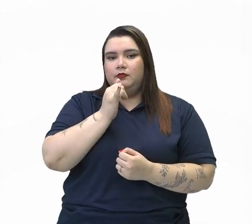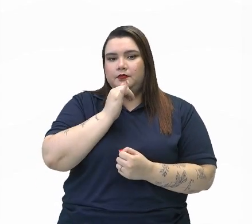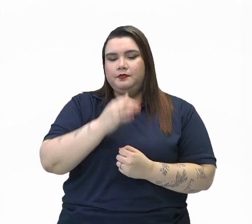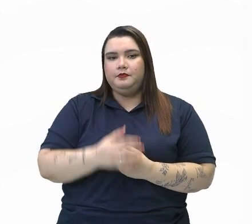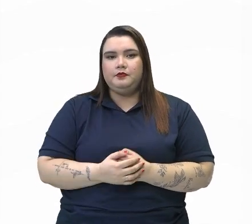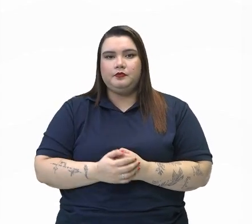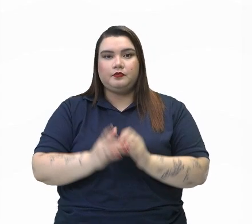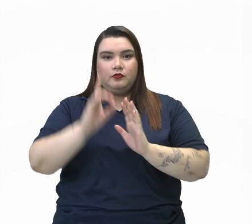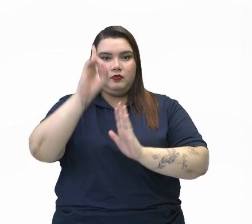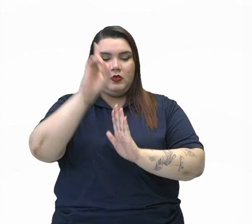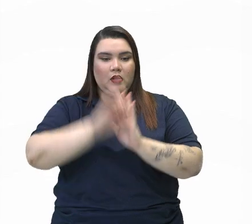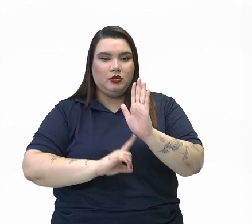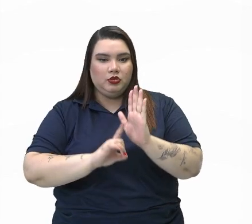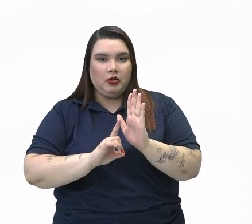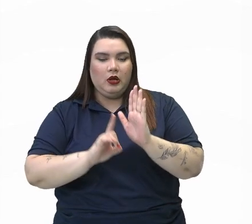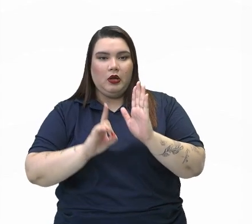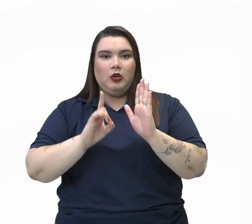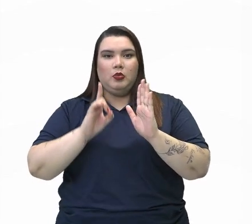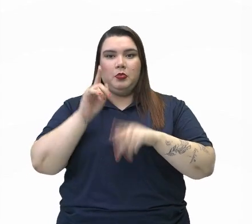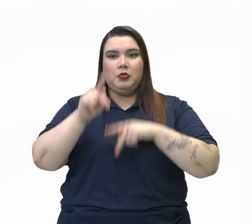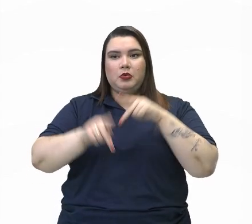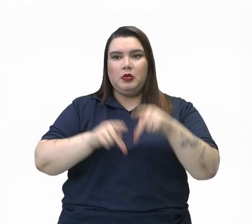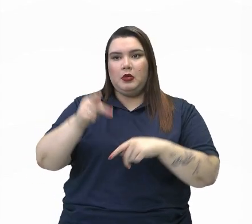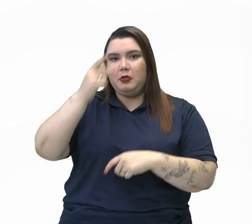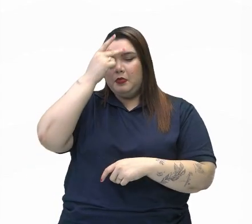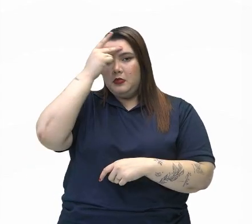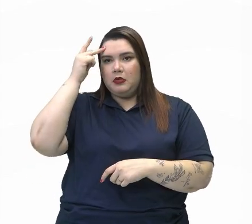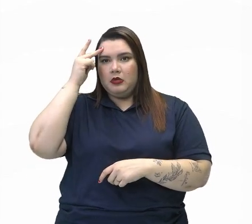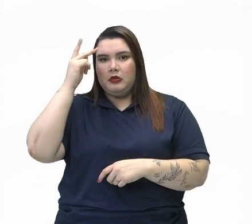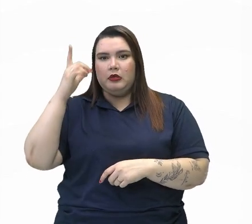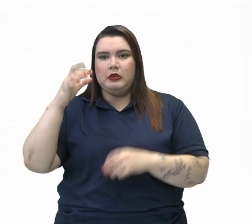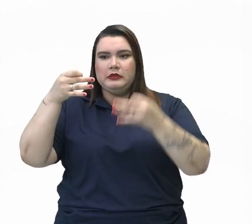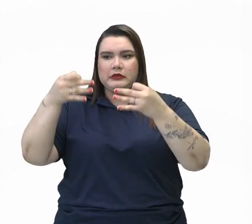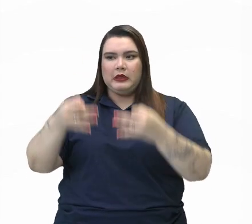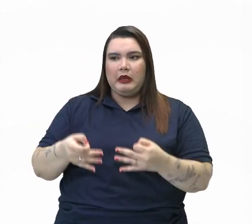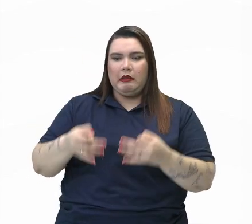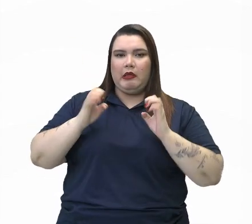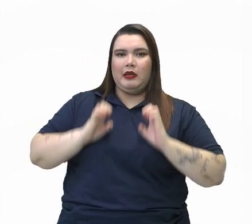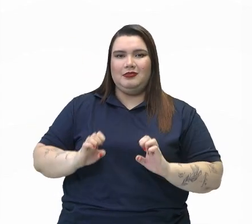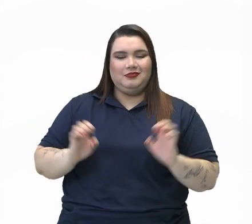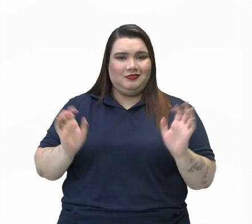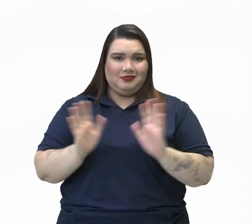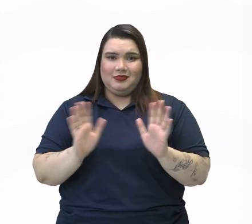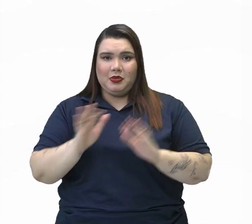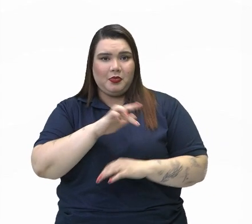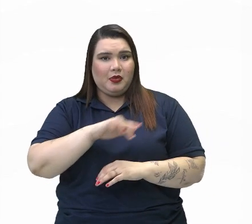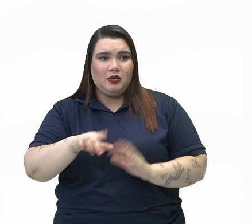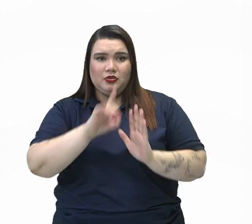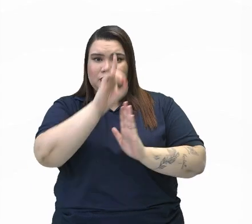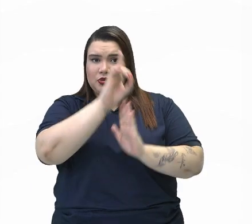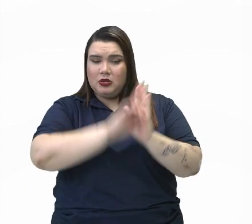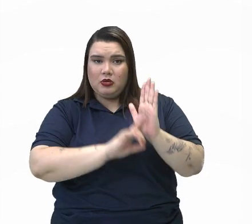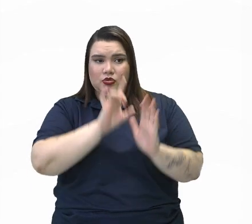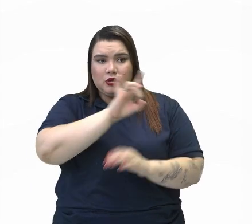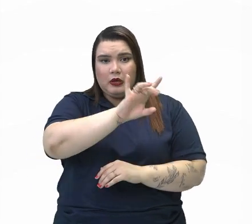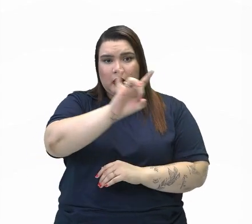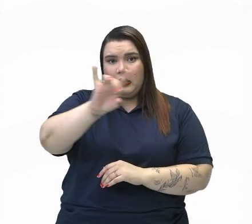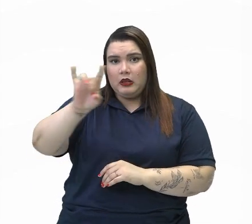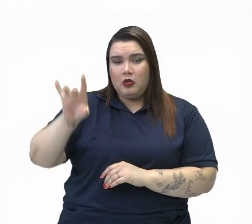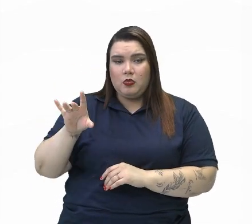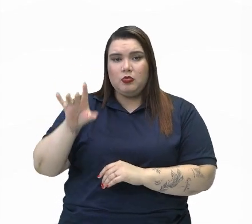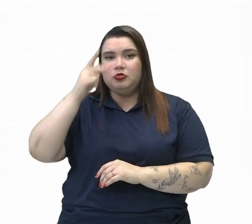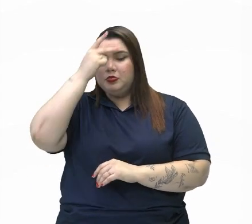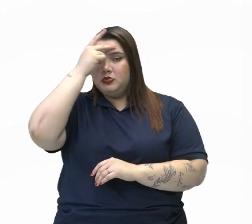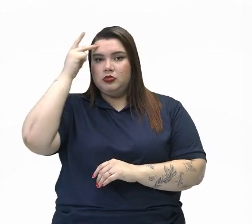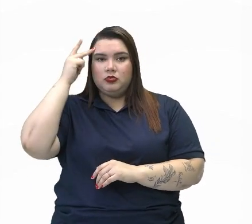direitos civis para indivíduos direito, para cidadãos direito. Não, não é. Os direitos individuais é para